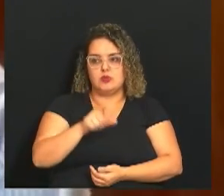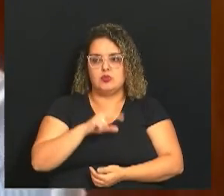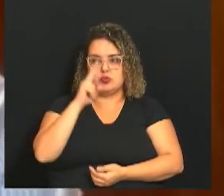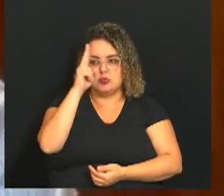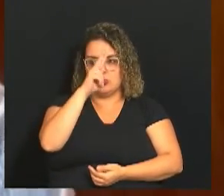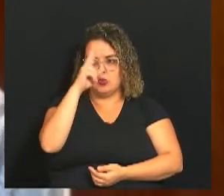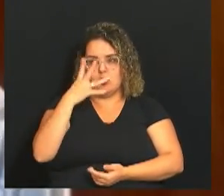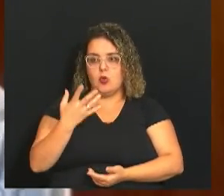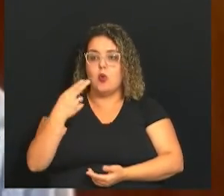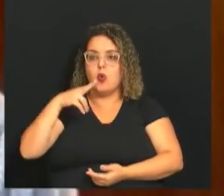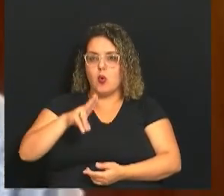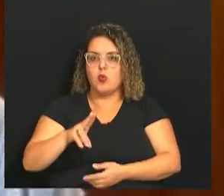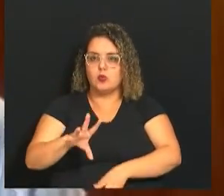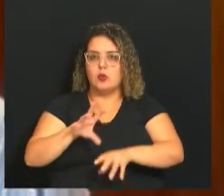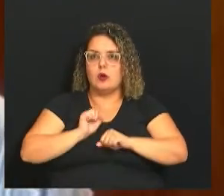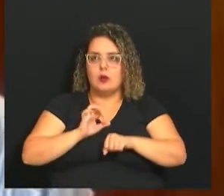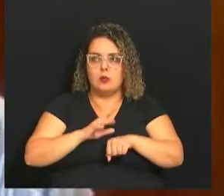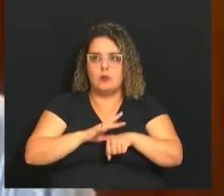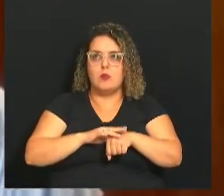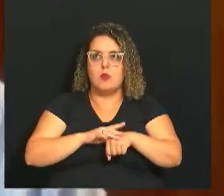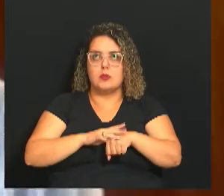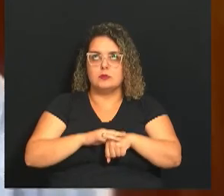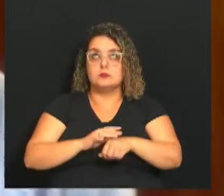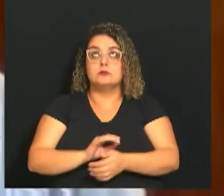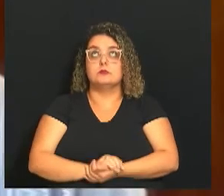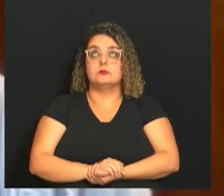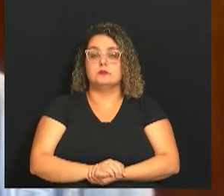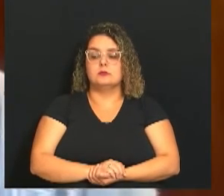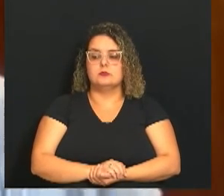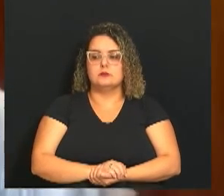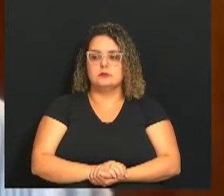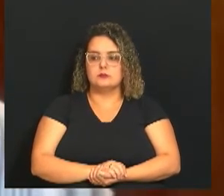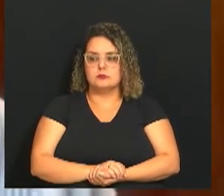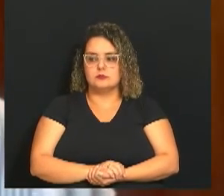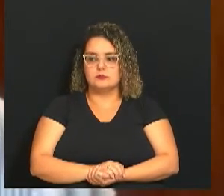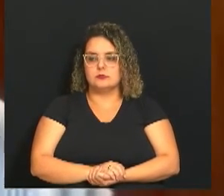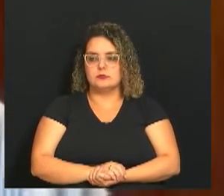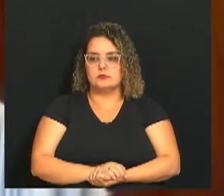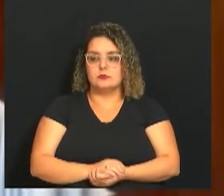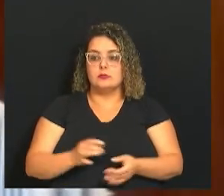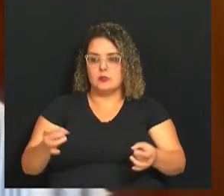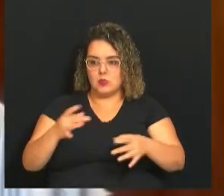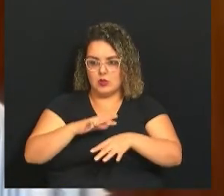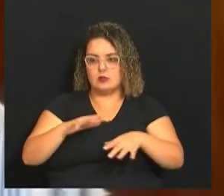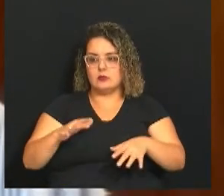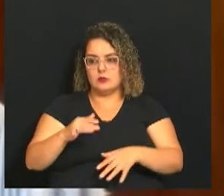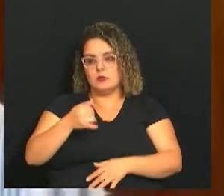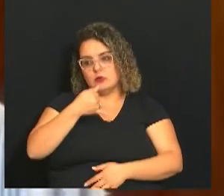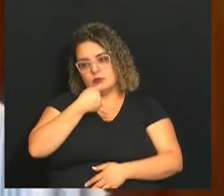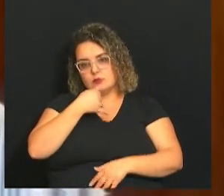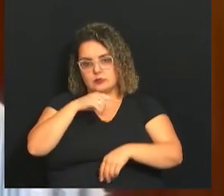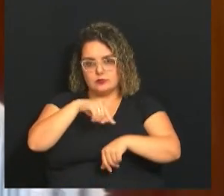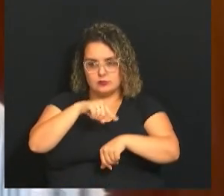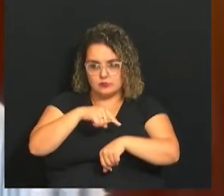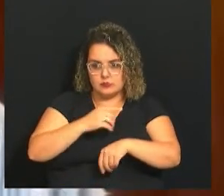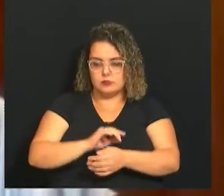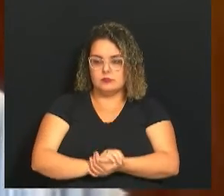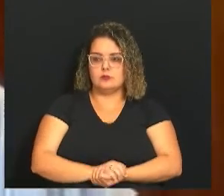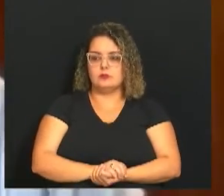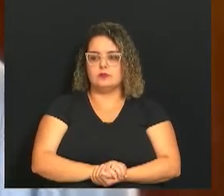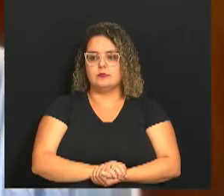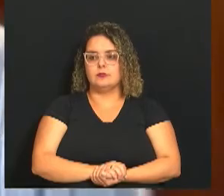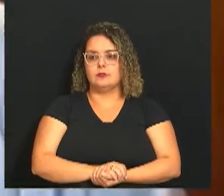é portadora da doença do alcoolismo. E aí, para a gente encerrar, que infelizmente o nosso horário tá batendo